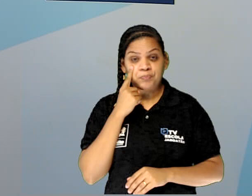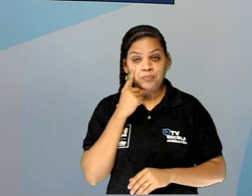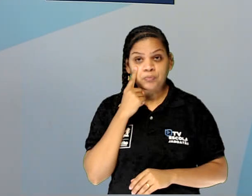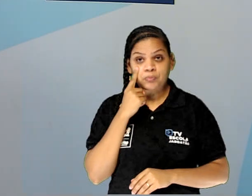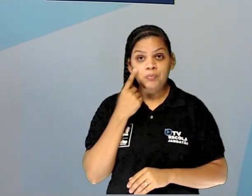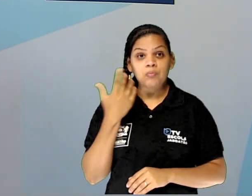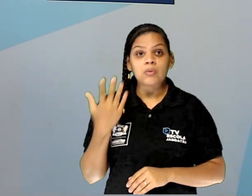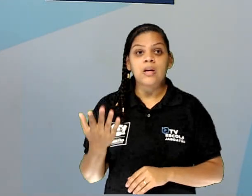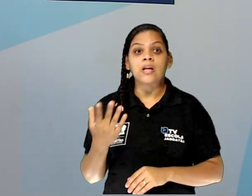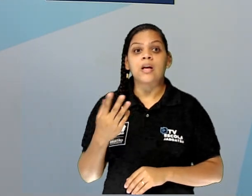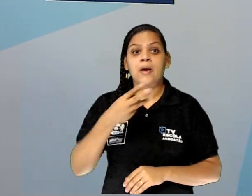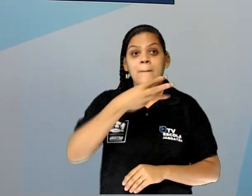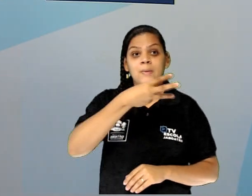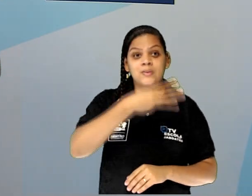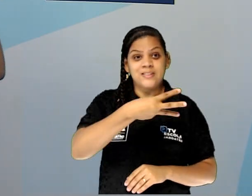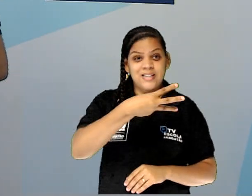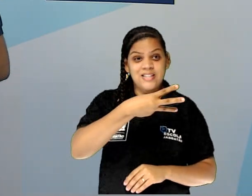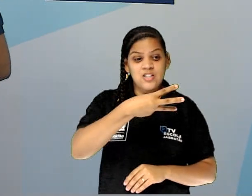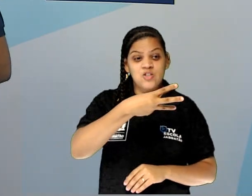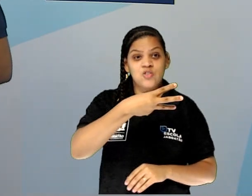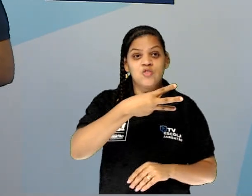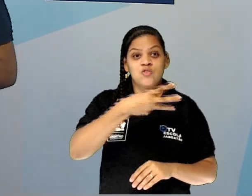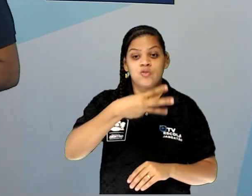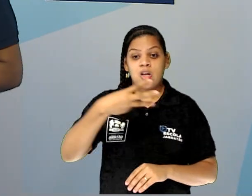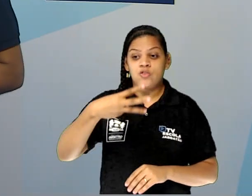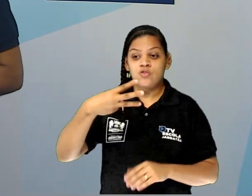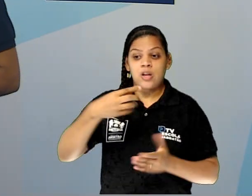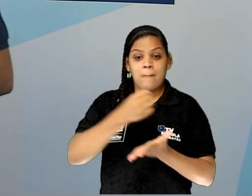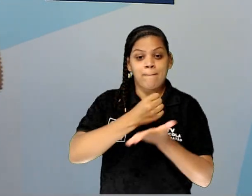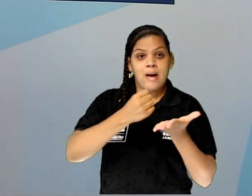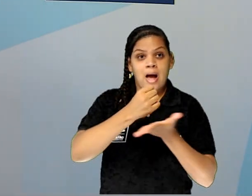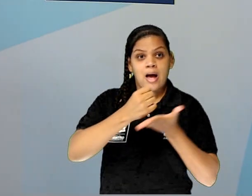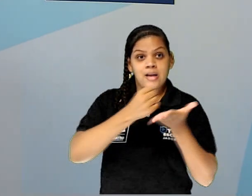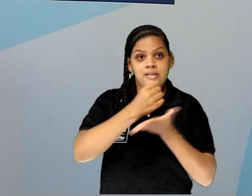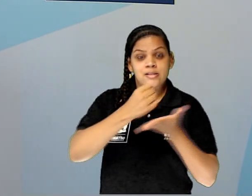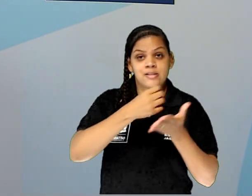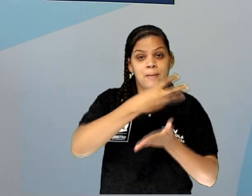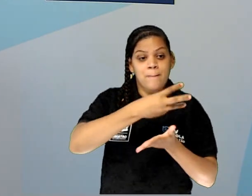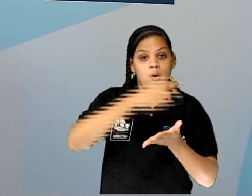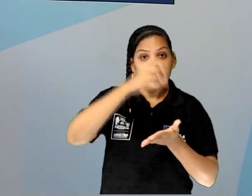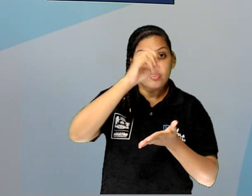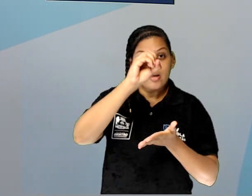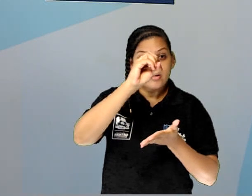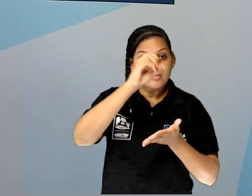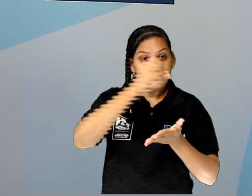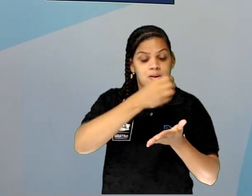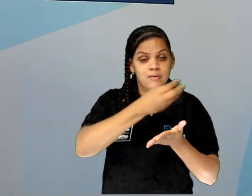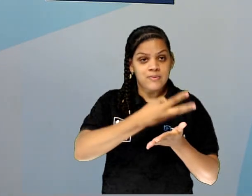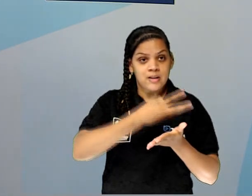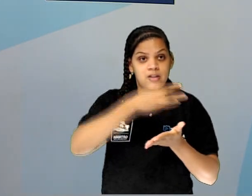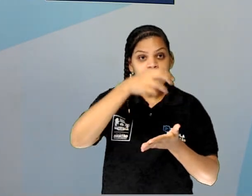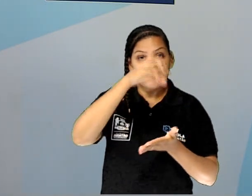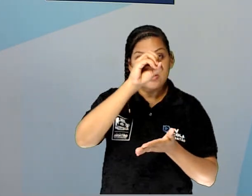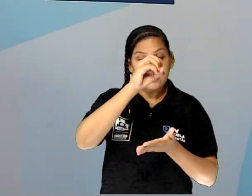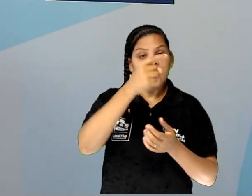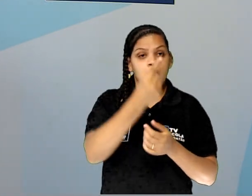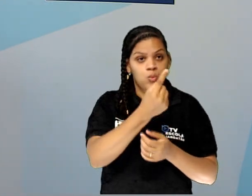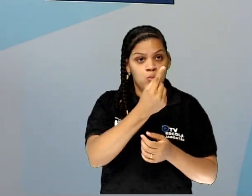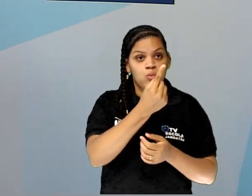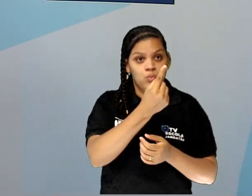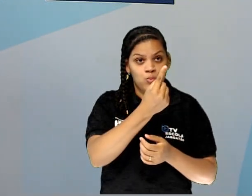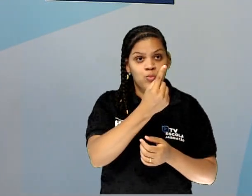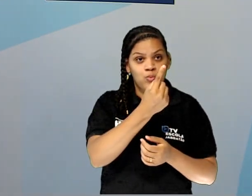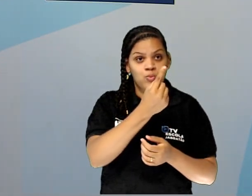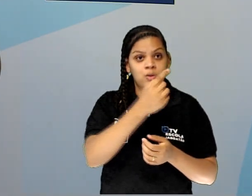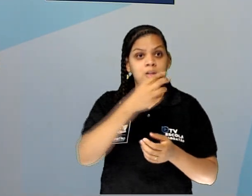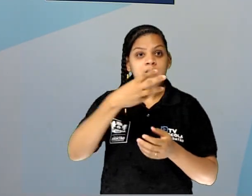as potências de base 3. Potência. Se eu tenho um número diferente de 0 elevado a 0, vai dar 1. É o primeiro